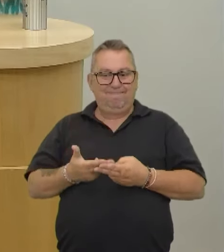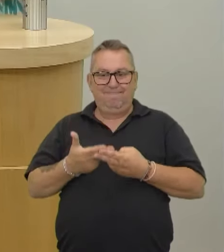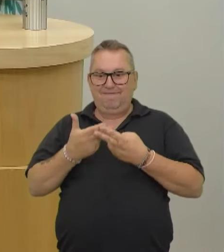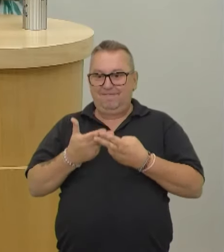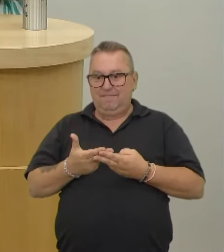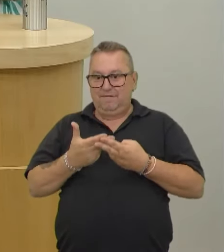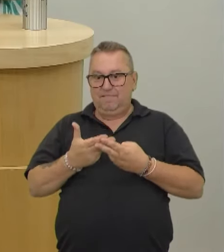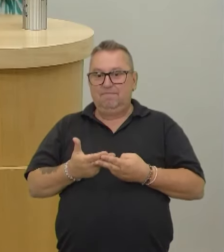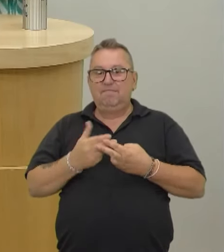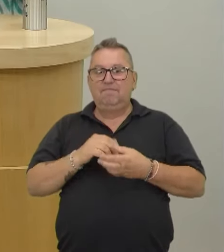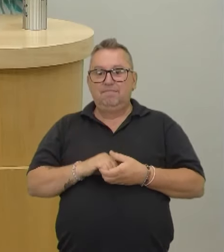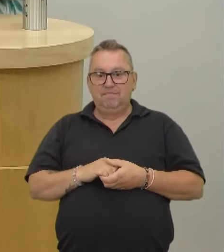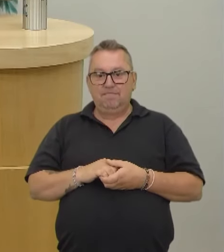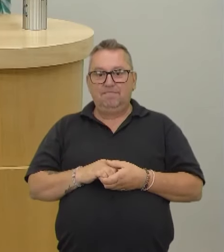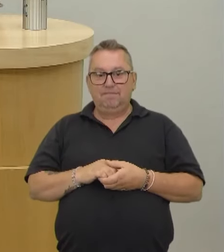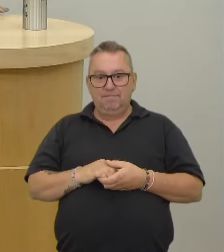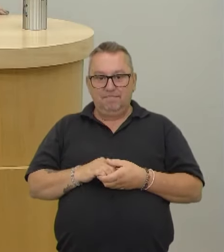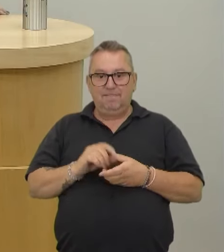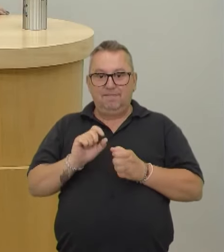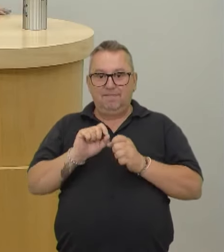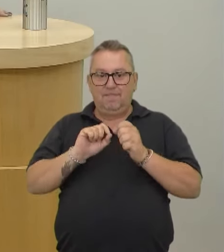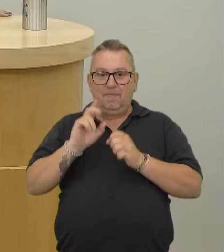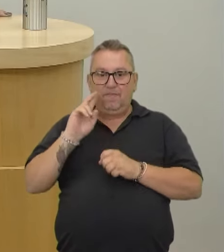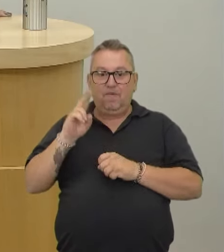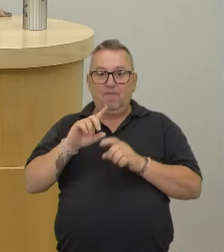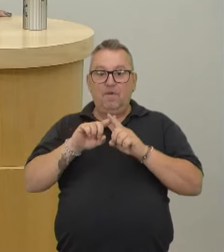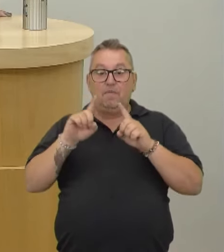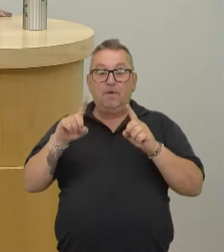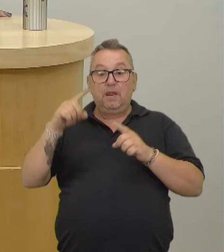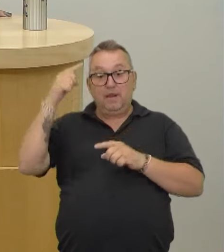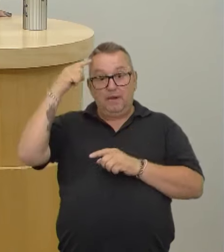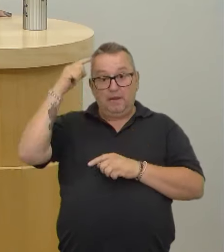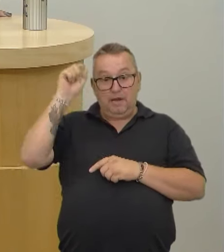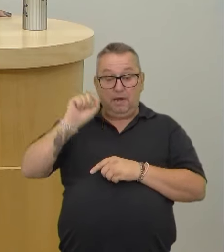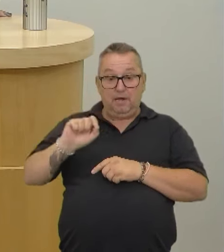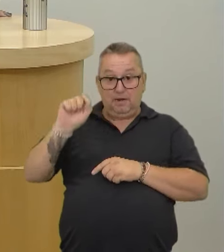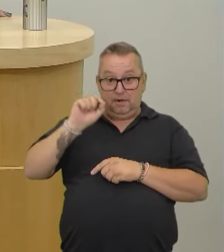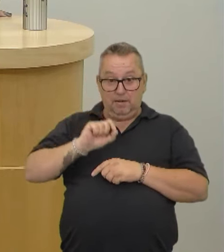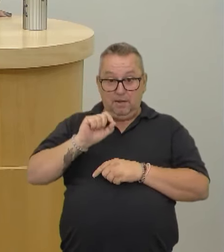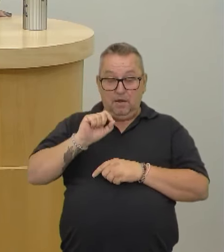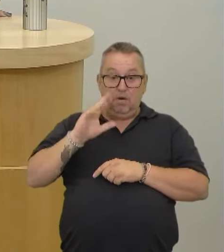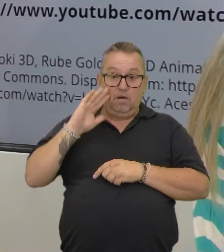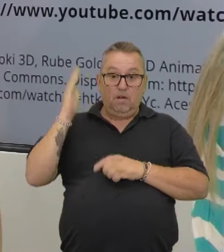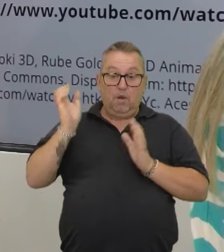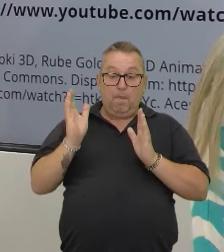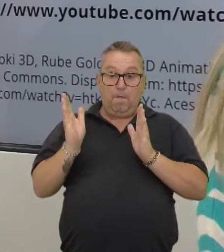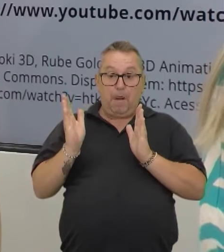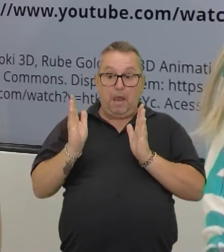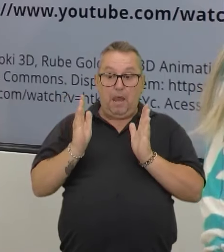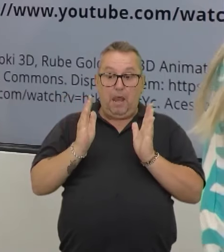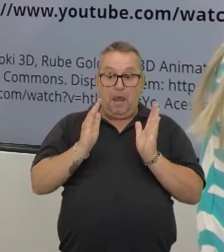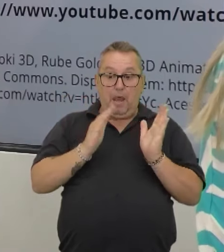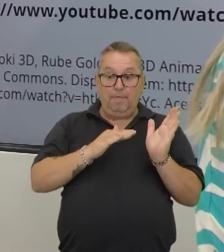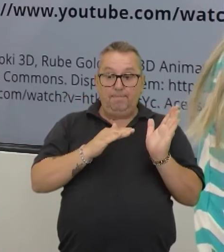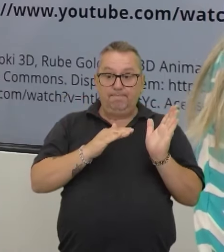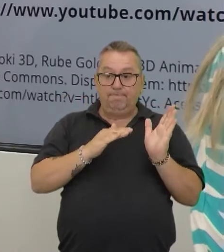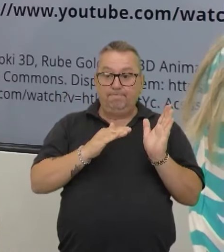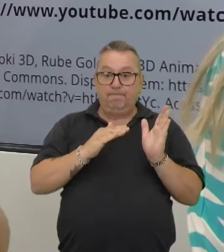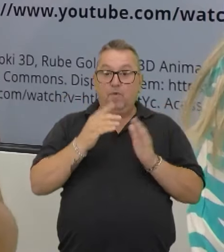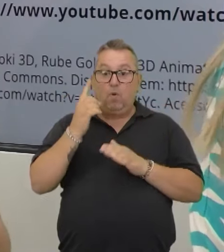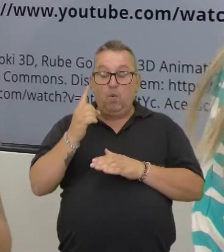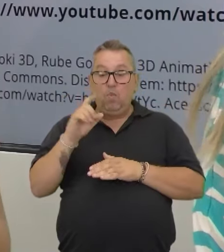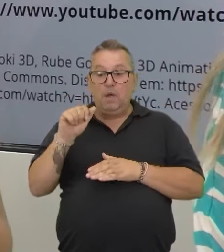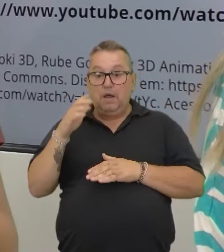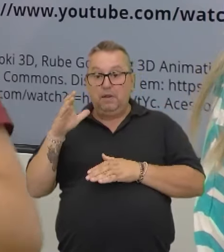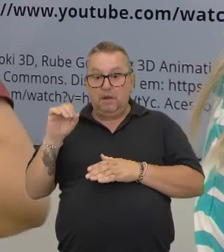paciência pra fazer ponto cruz, É mano. verdade, a moça aqui faz ponto cruz. Mas a ideia é que a reação em cadeia, ela é justamente uma reação, uma